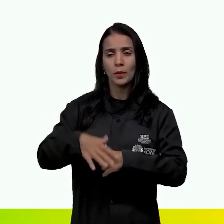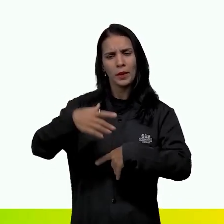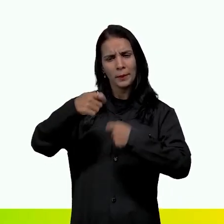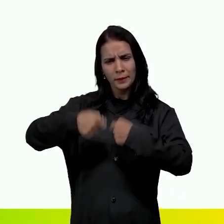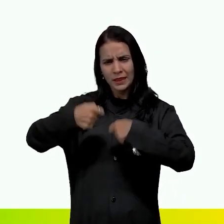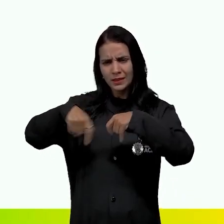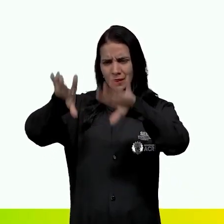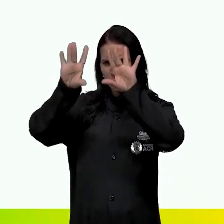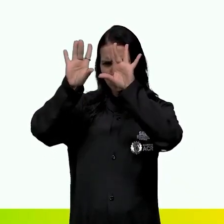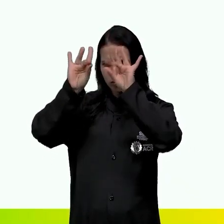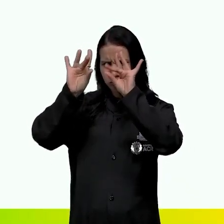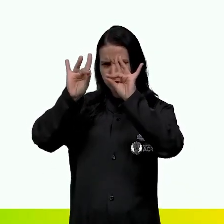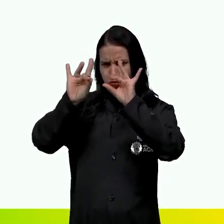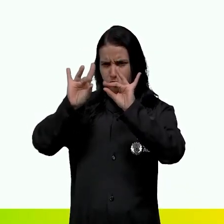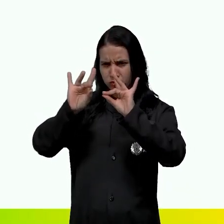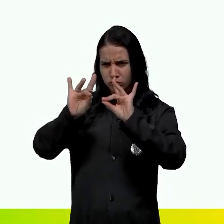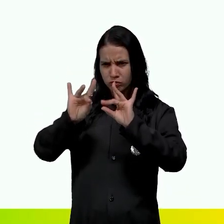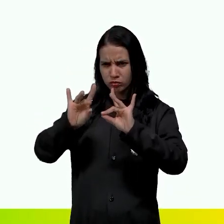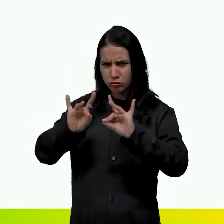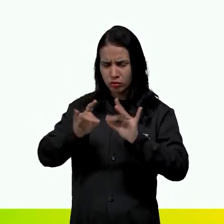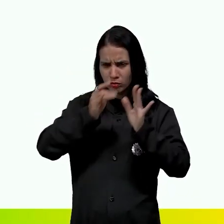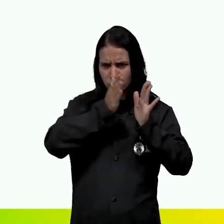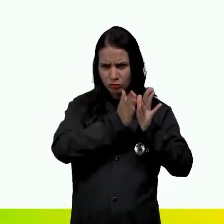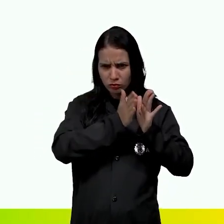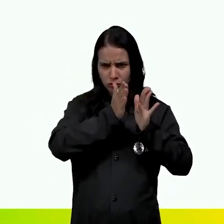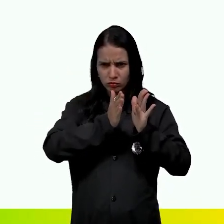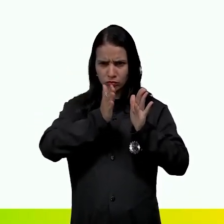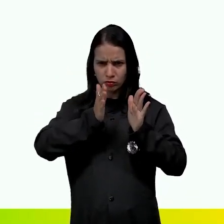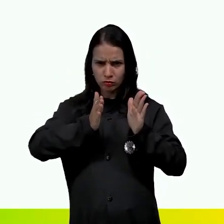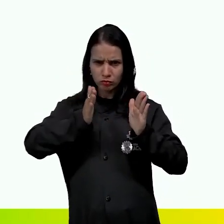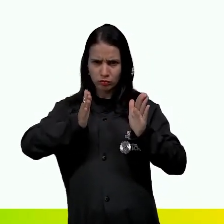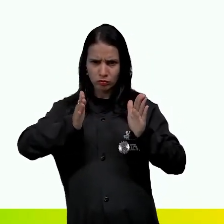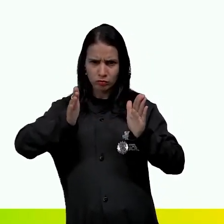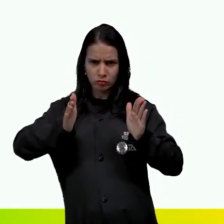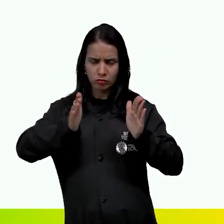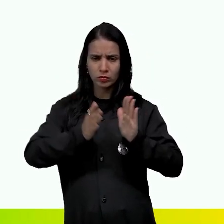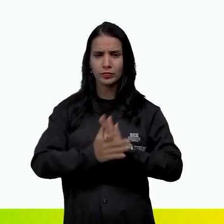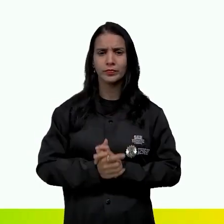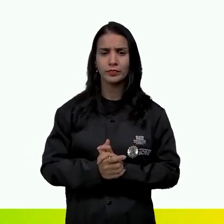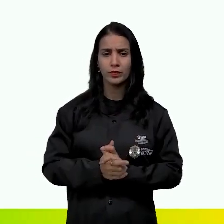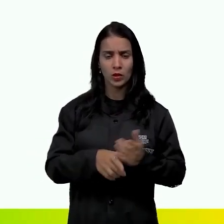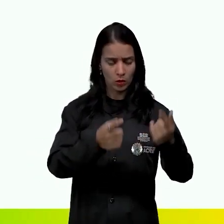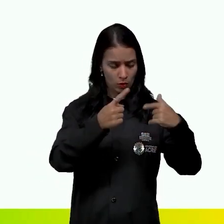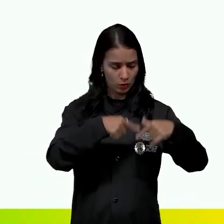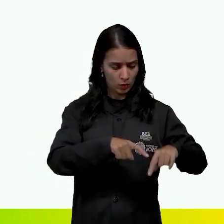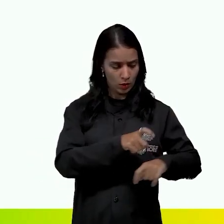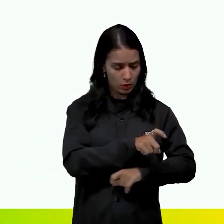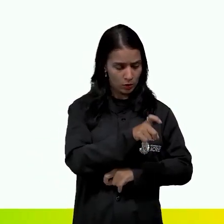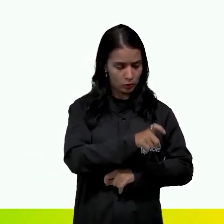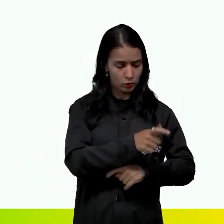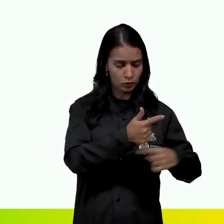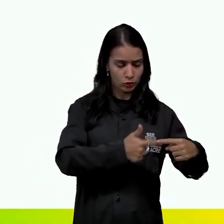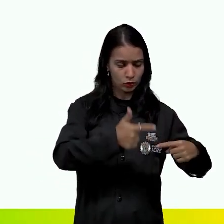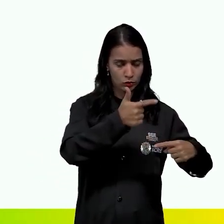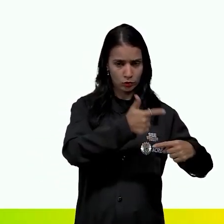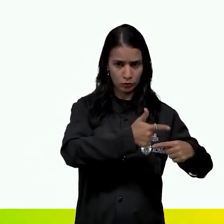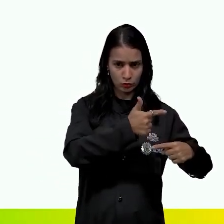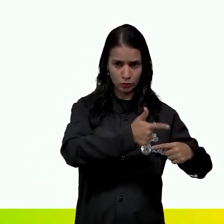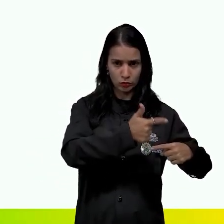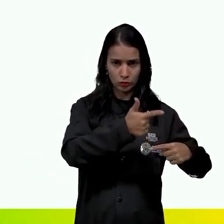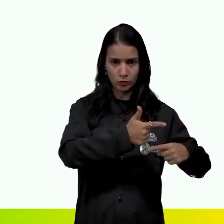Eu vou fazer assim. X ao quadrado é igual a